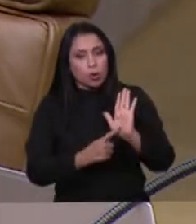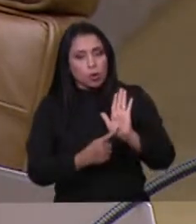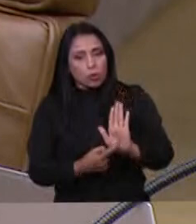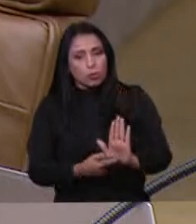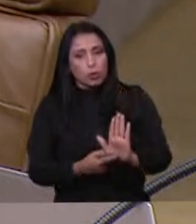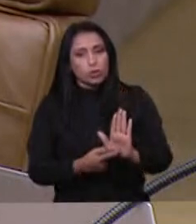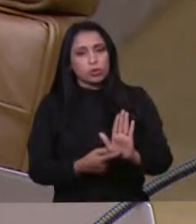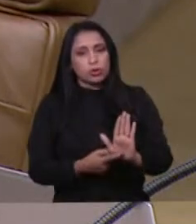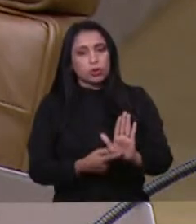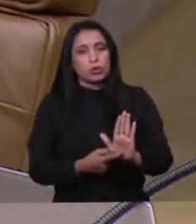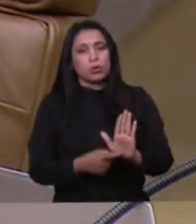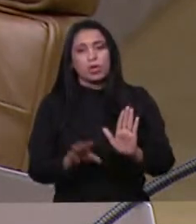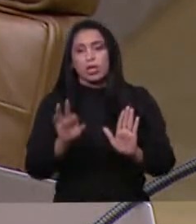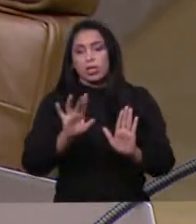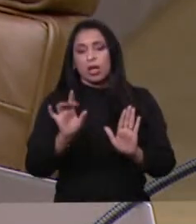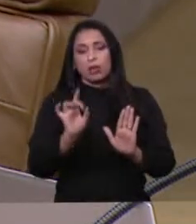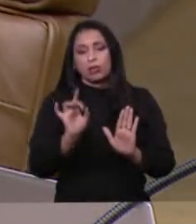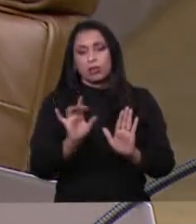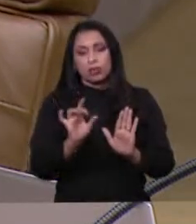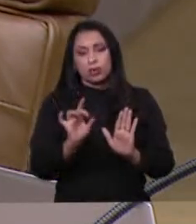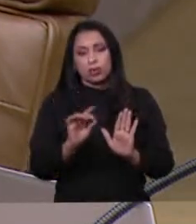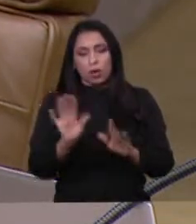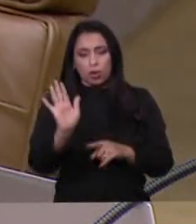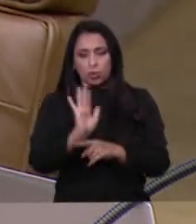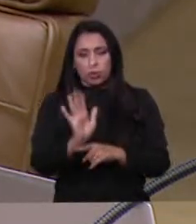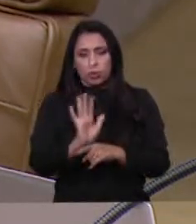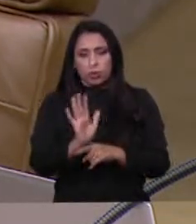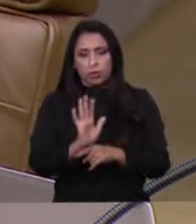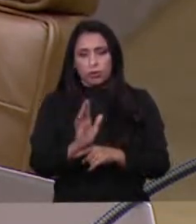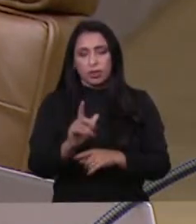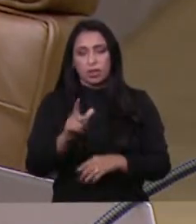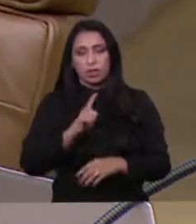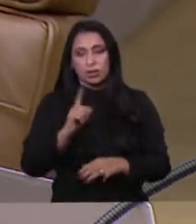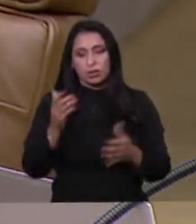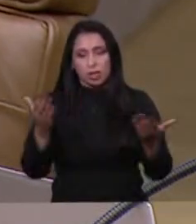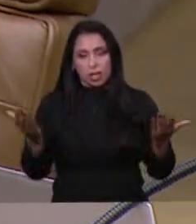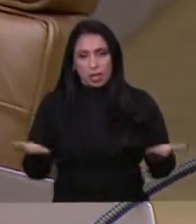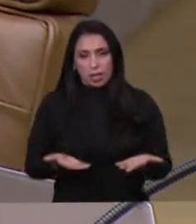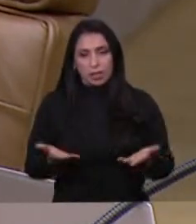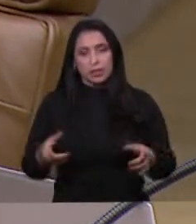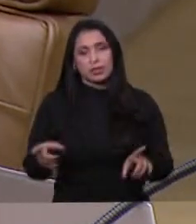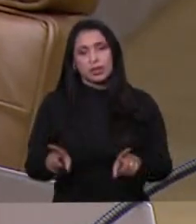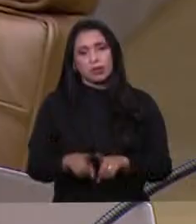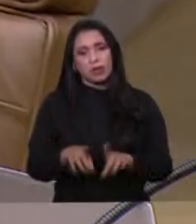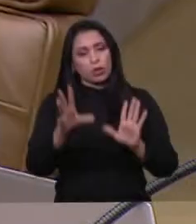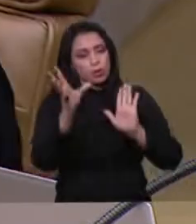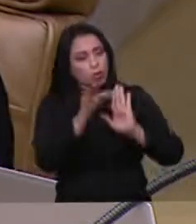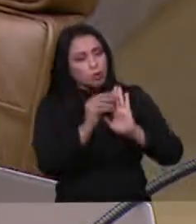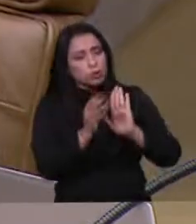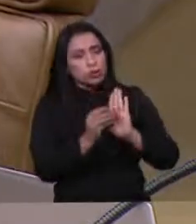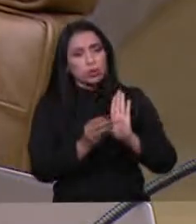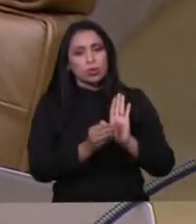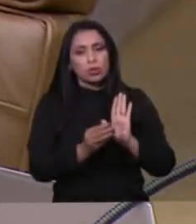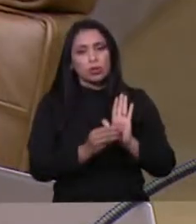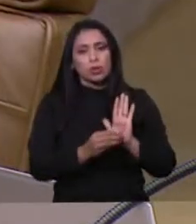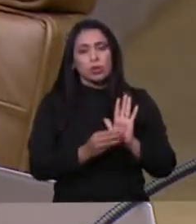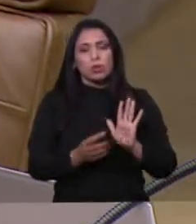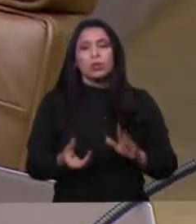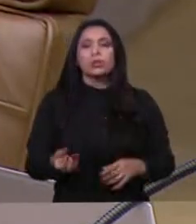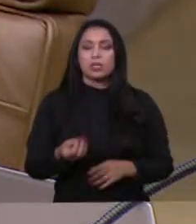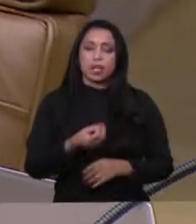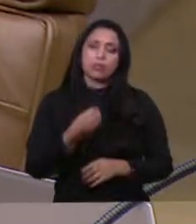isto, não apenas mostrando ainda uma vez os vídeos, mas principalmente com todos os dados que estão presentes nos